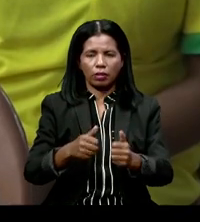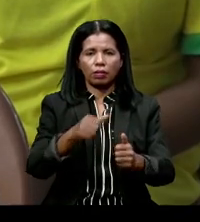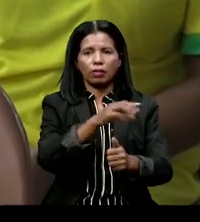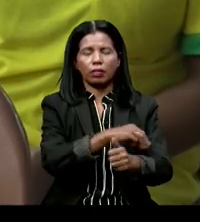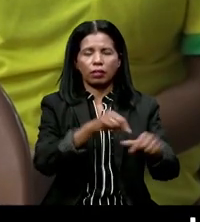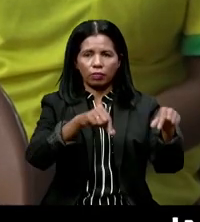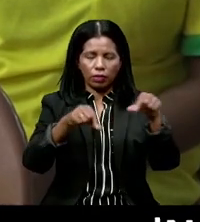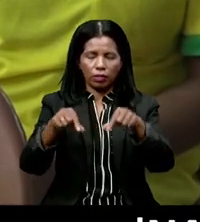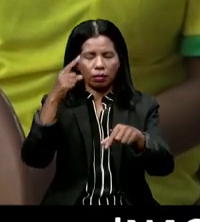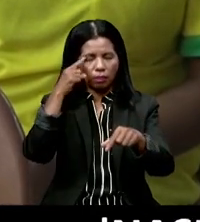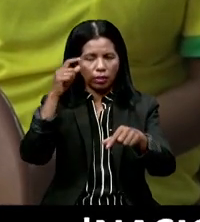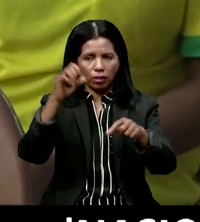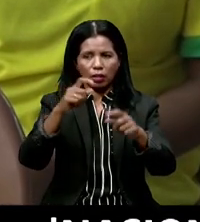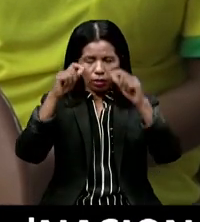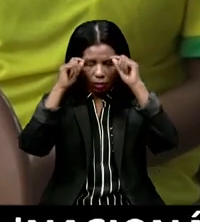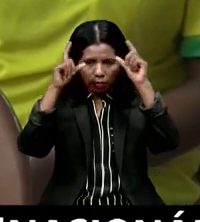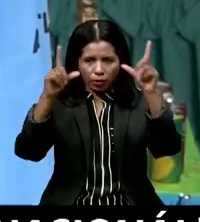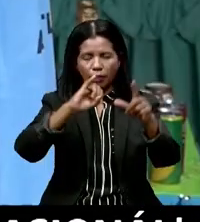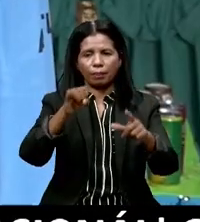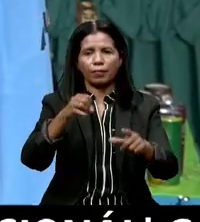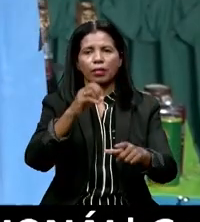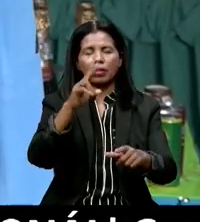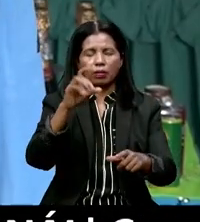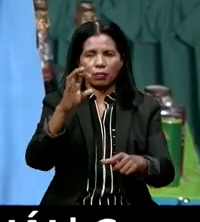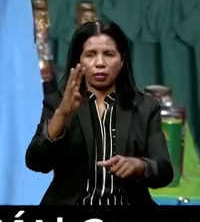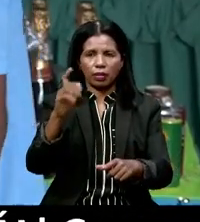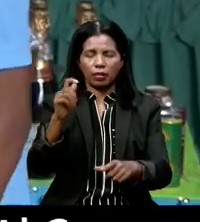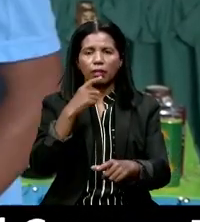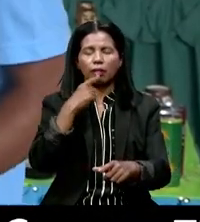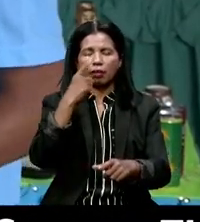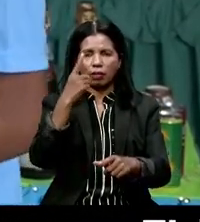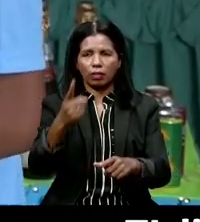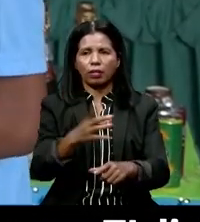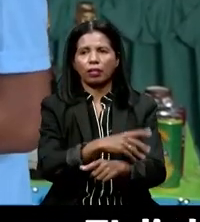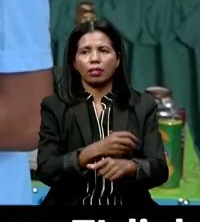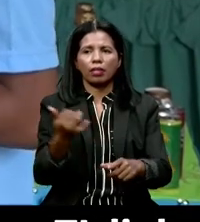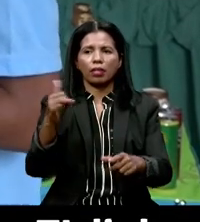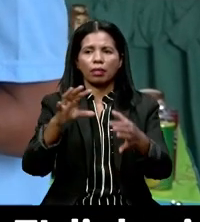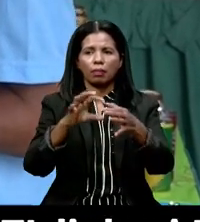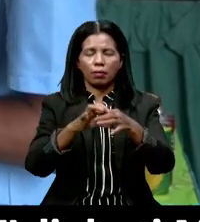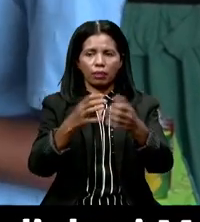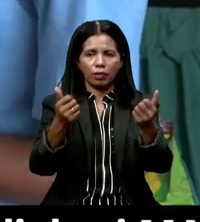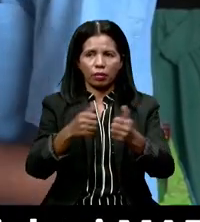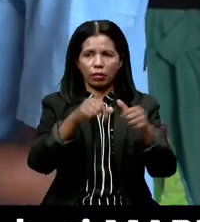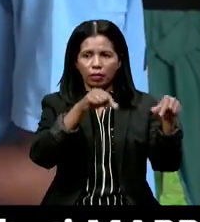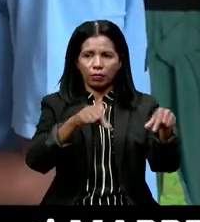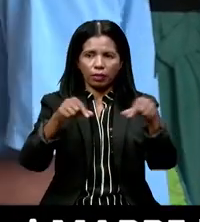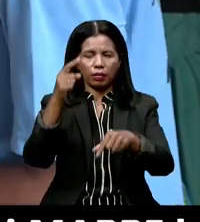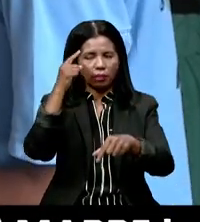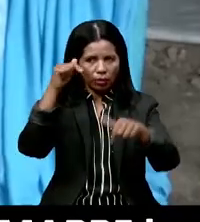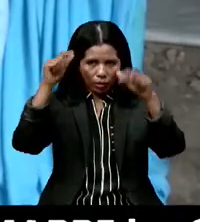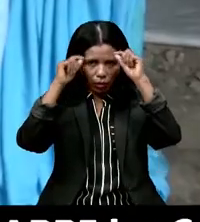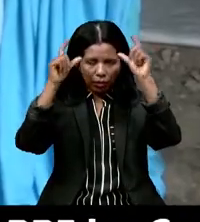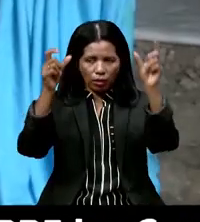Matane Timor-Leste, Gilberta dos Santos Pereira Ateten, programa Sirene Bedurante, né, membro da Associação Deficiência Matane